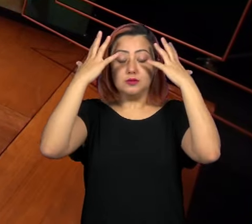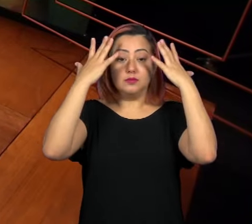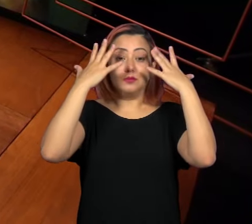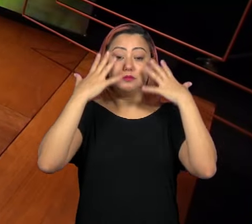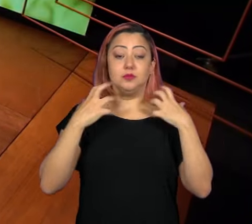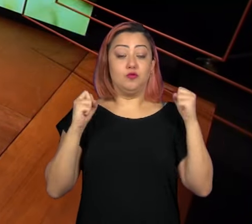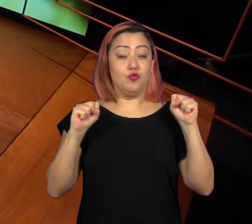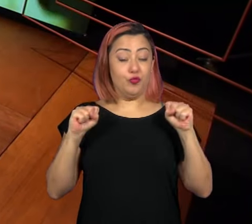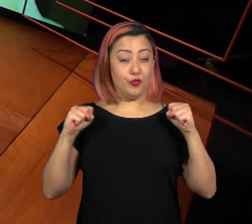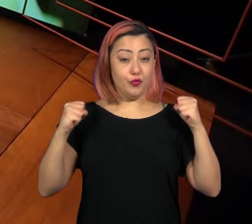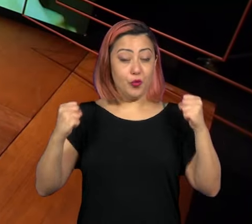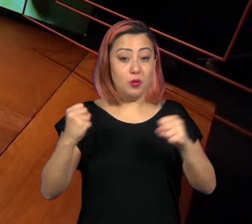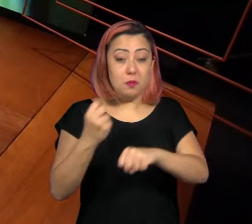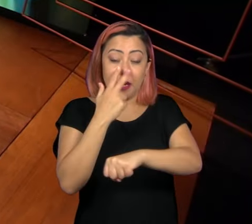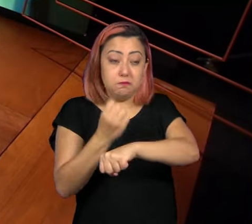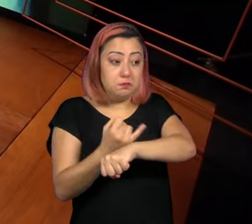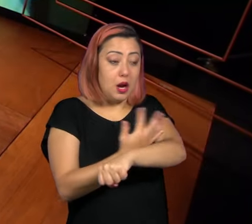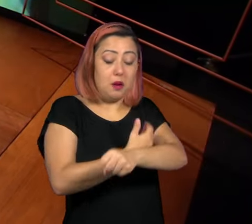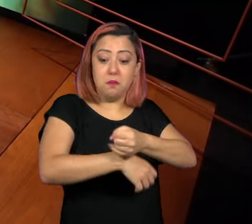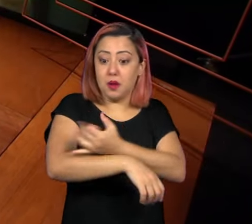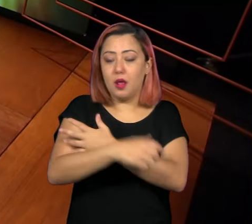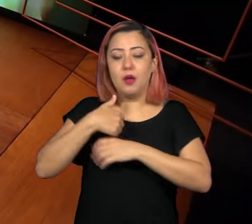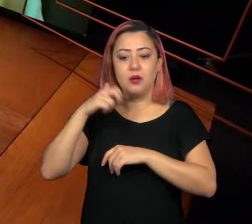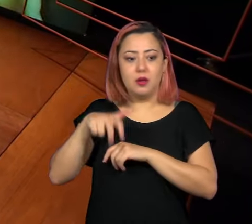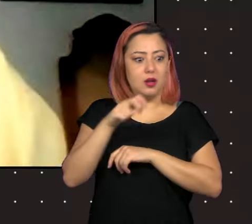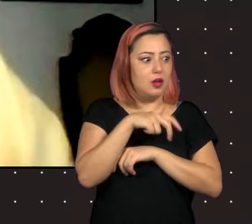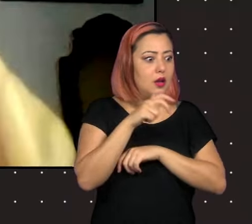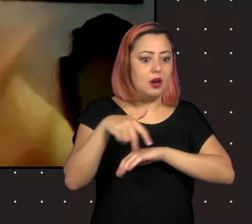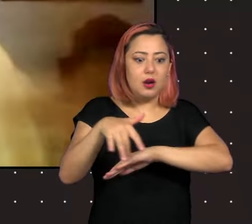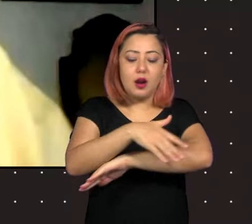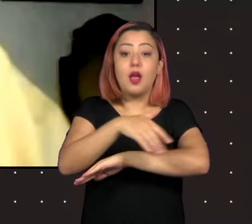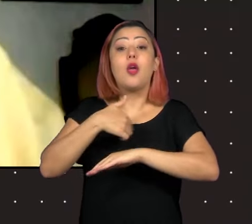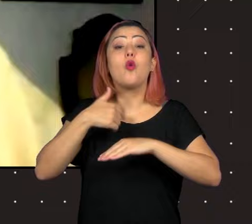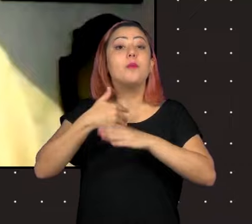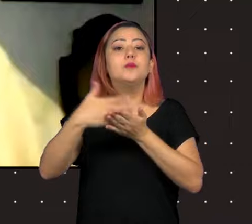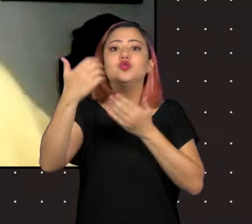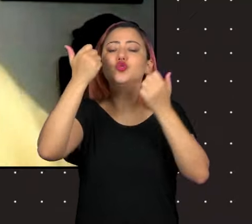muito forte, menina. Eu andava pelo meio da rua,